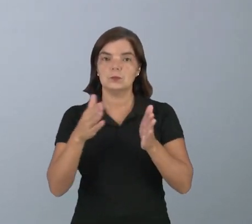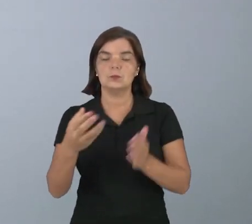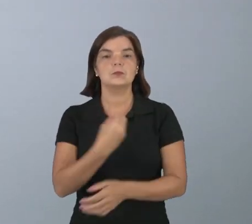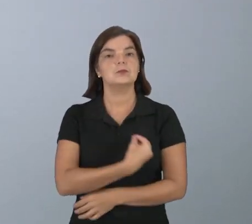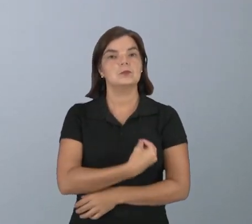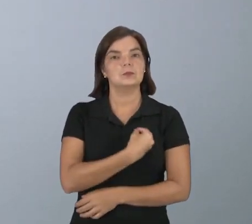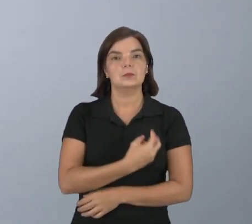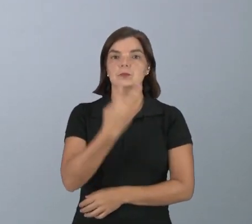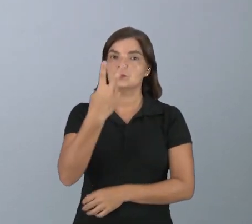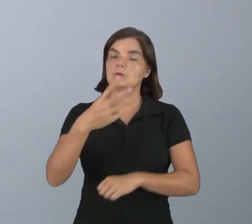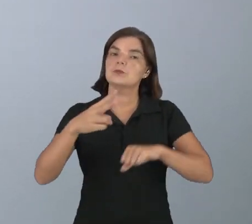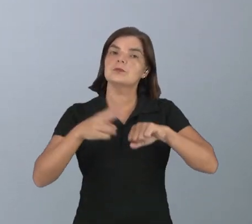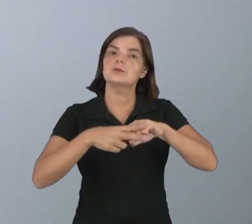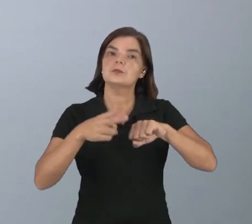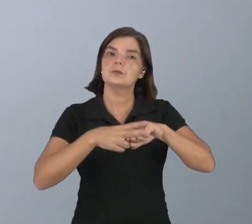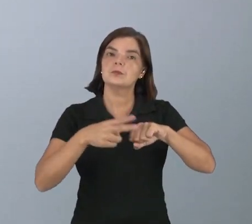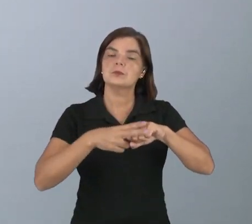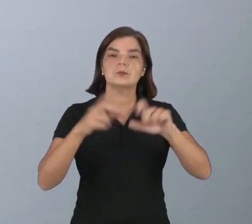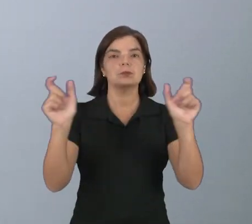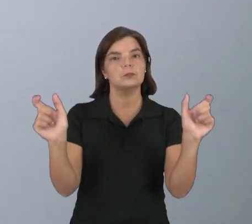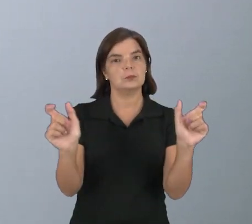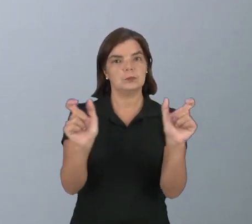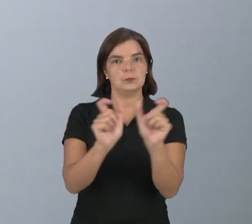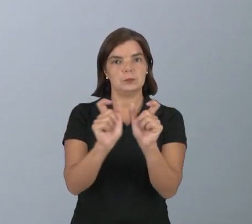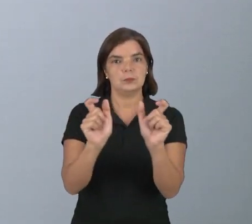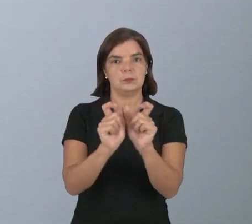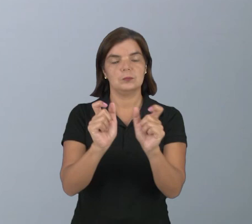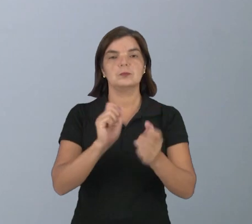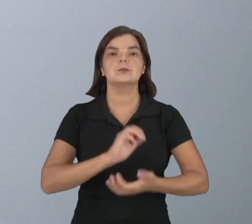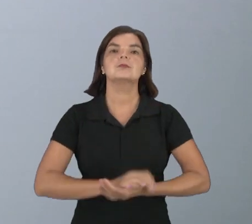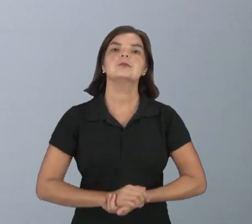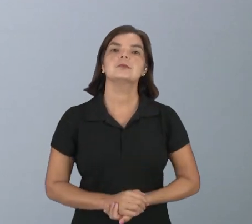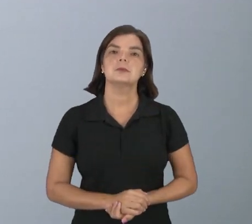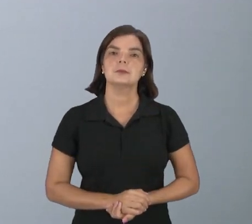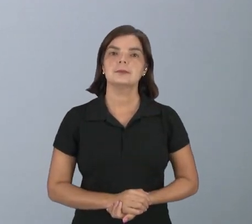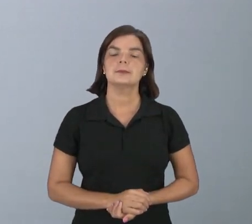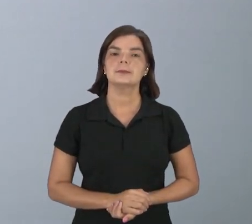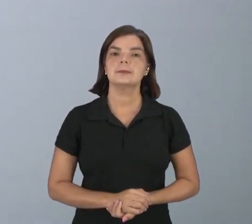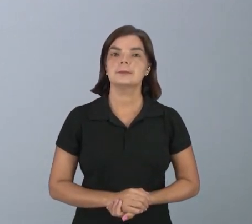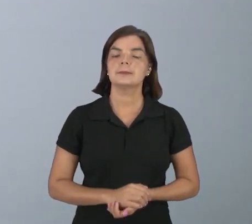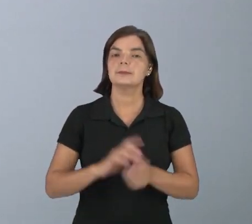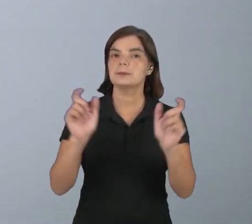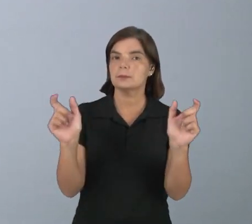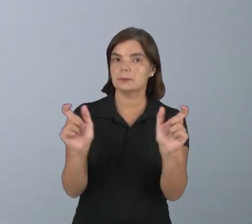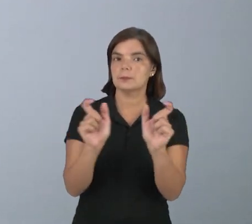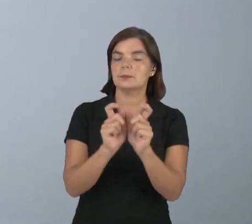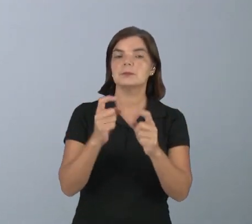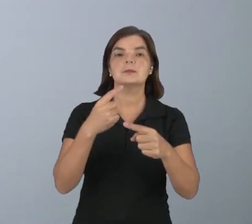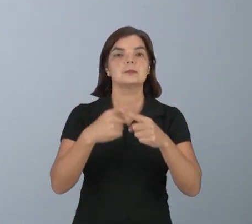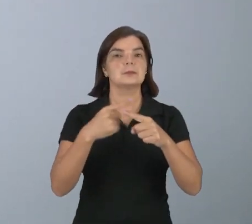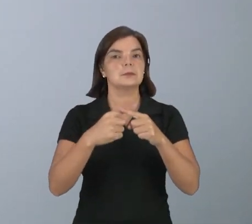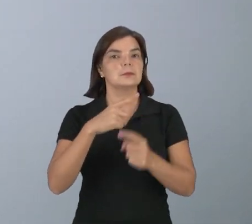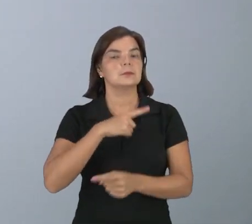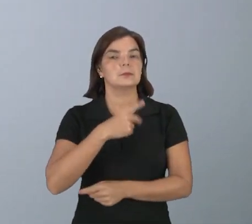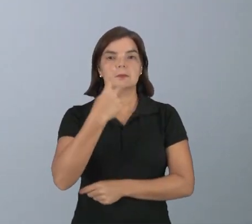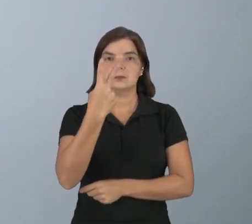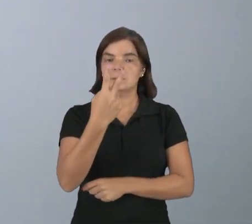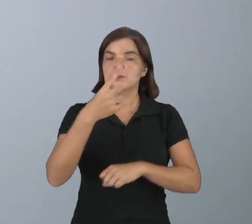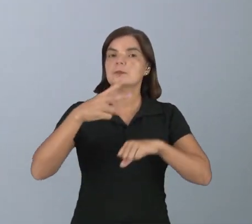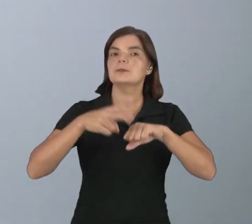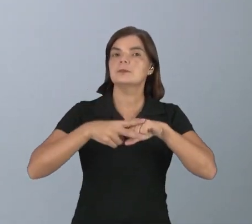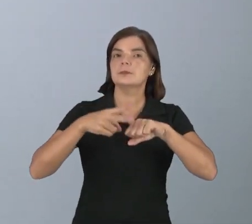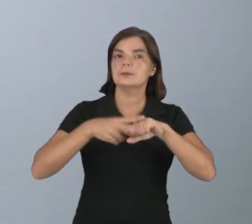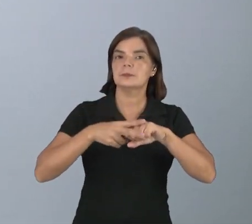a presença de 2 verbos, um período composto, tá certo? Um período composto porque nós temos a presença de